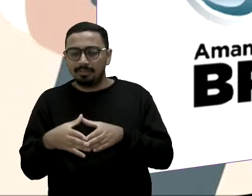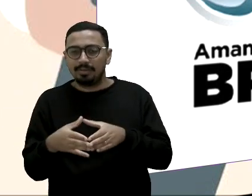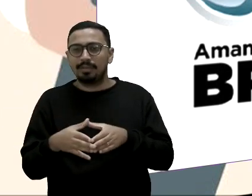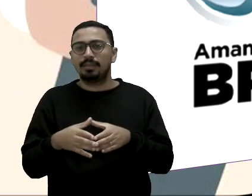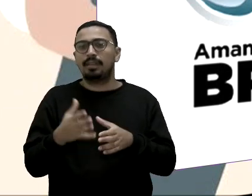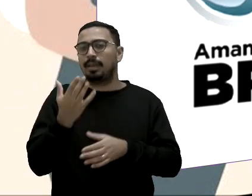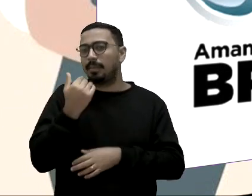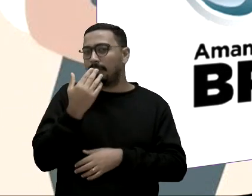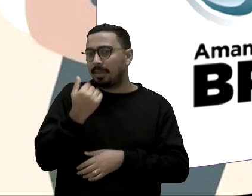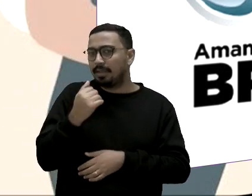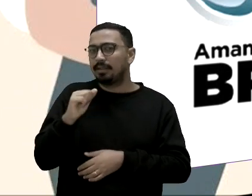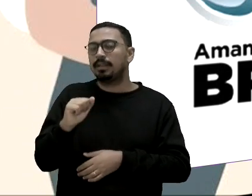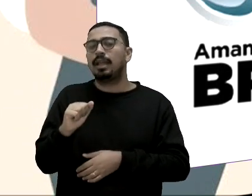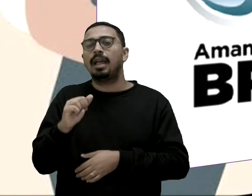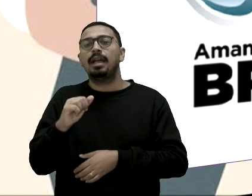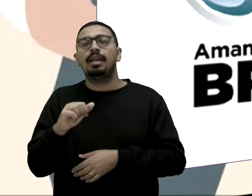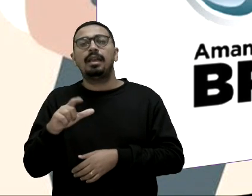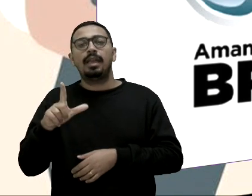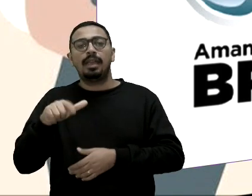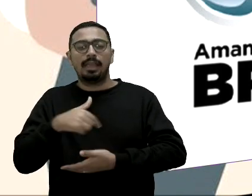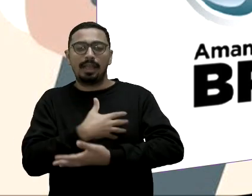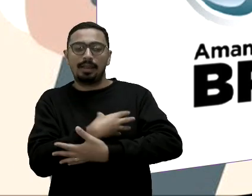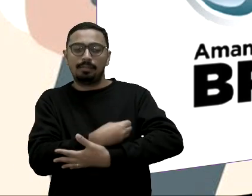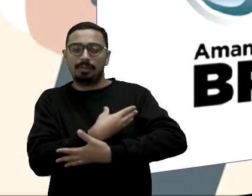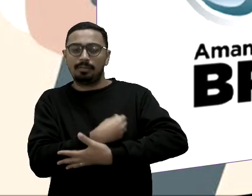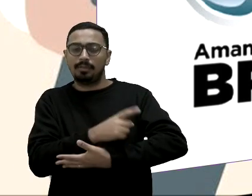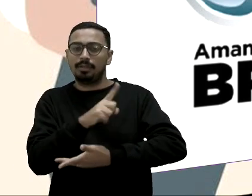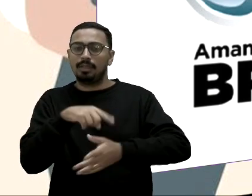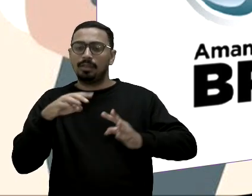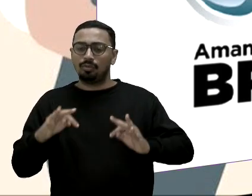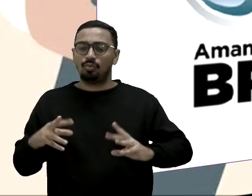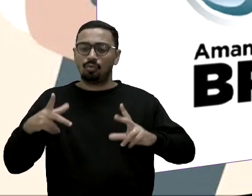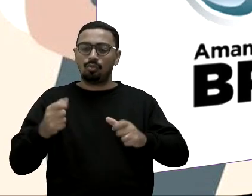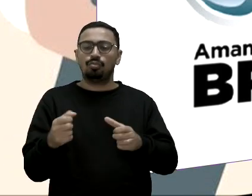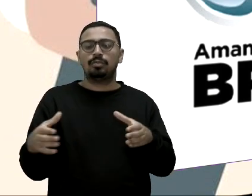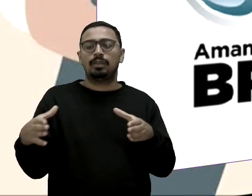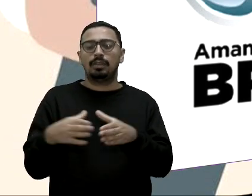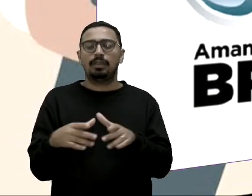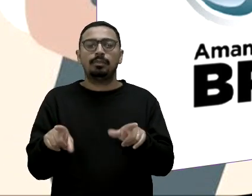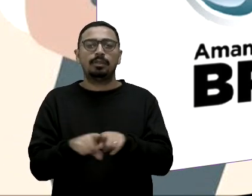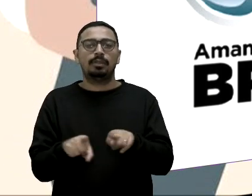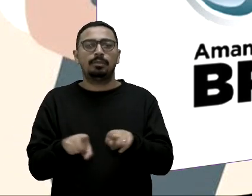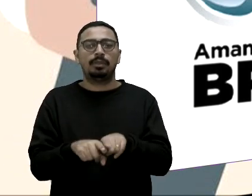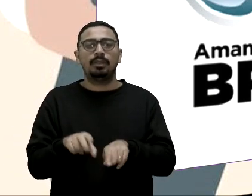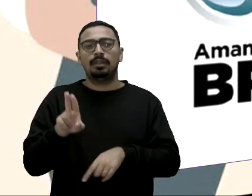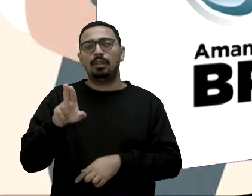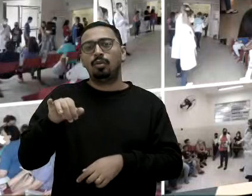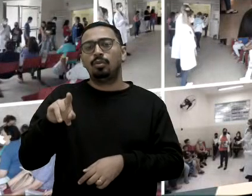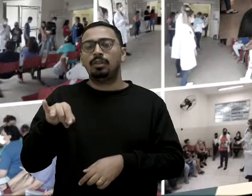as visitas, é feita durante, para toda a equipe da unidade de saúde.